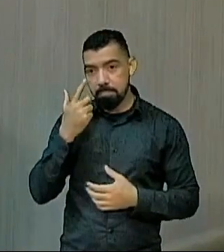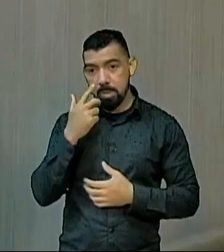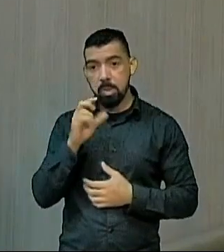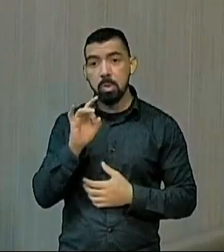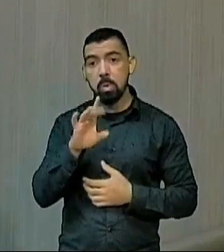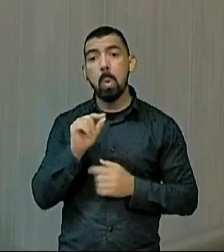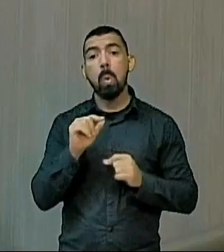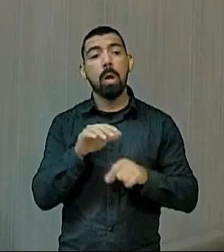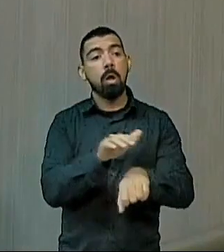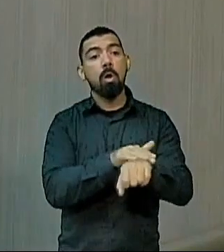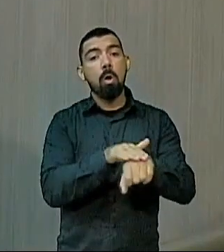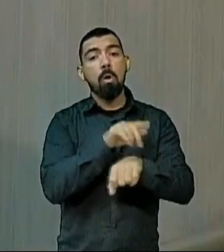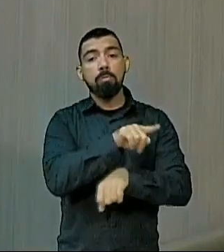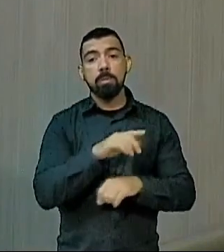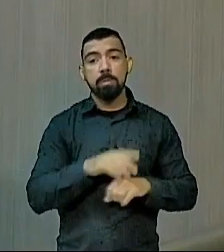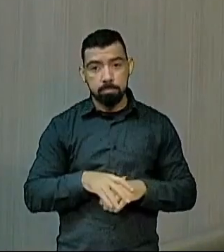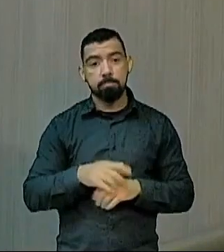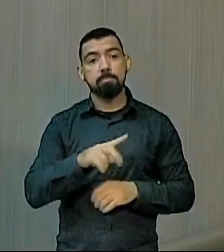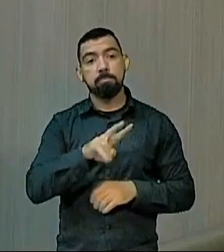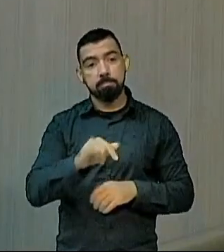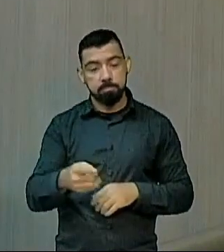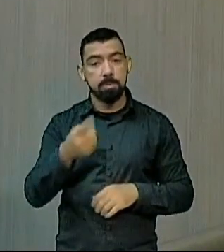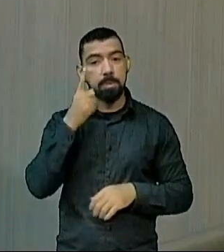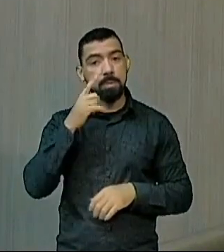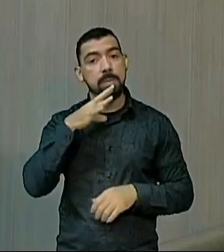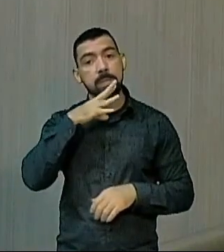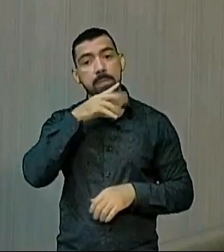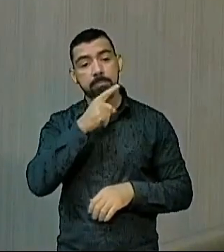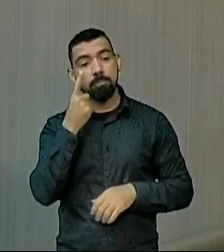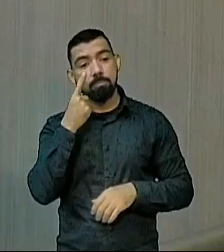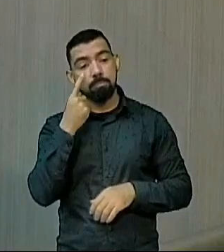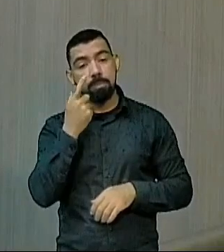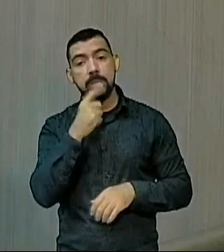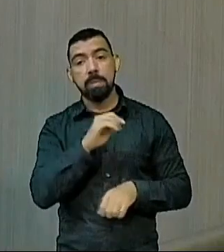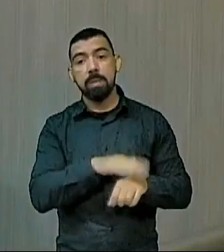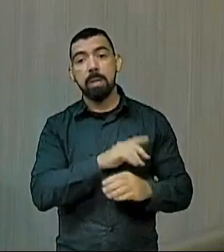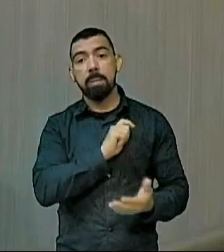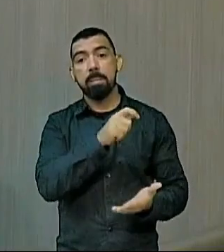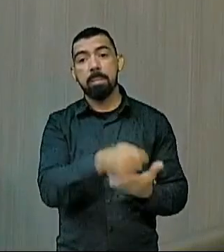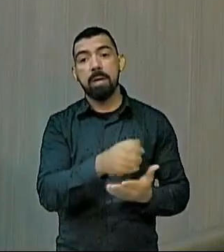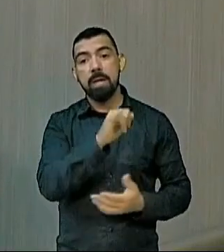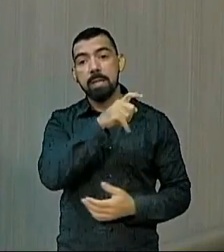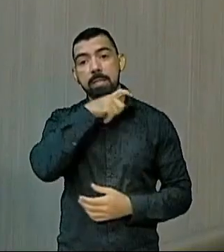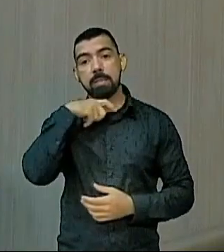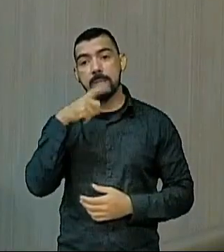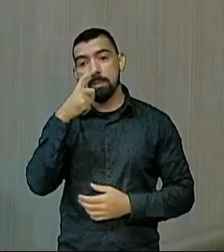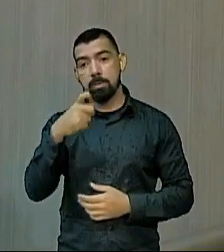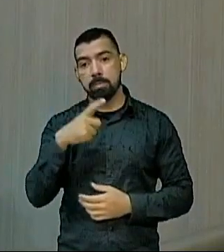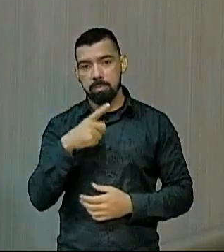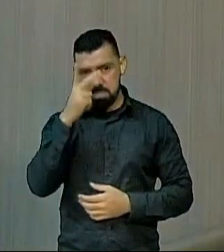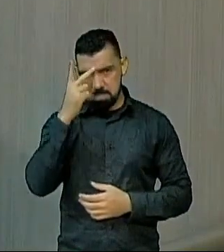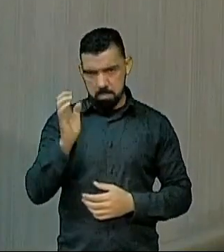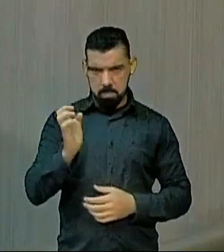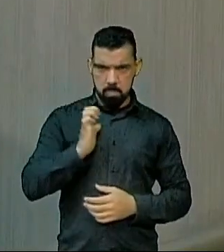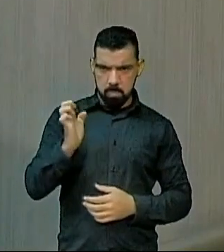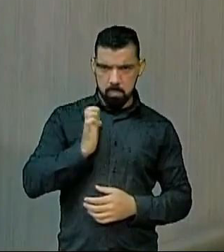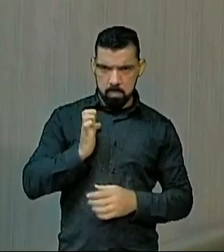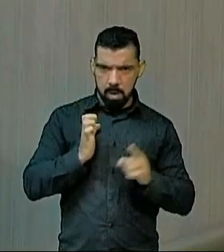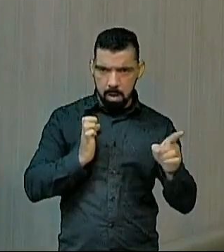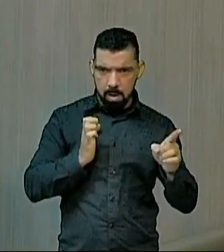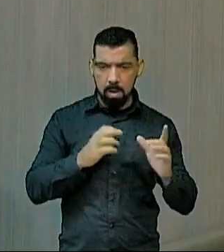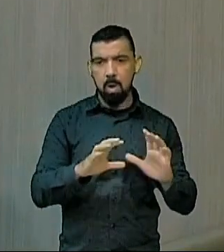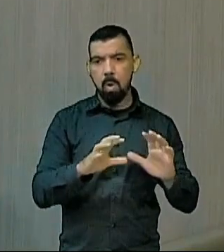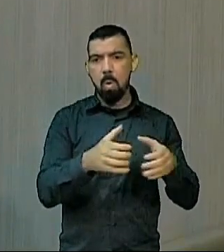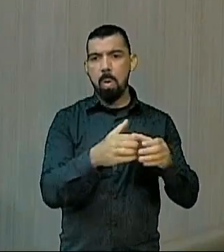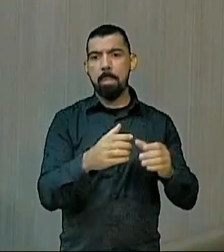conversar no bar da esquina que você vai identificar quem está pagando a taxa do lixo não é milionário não é